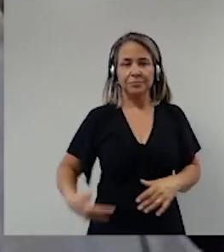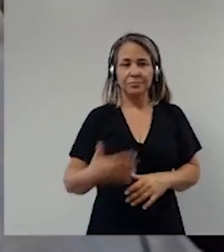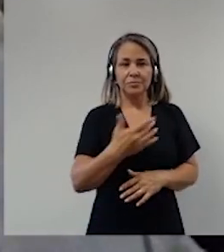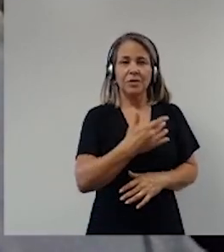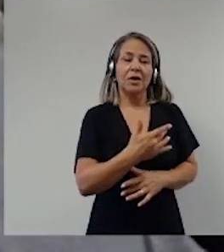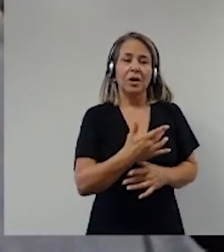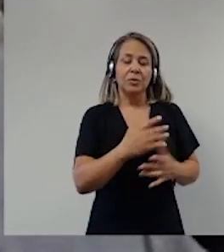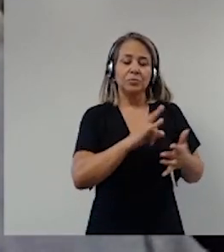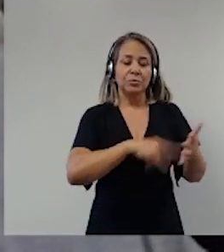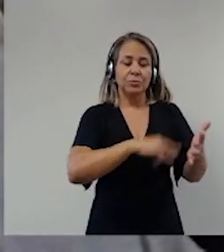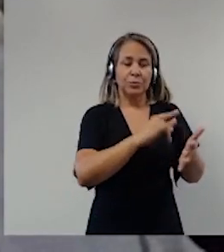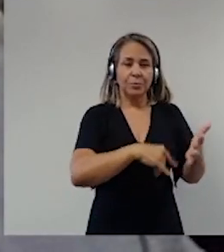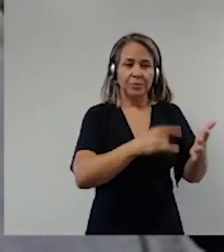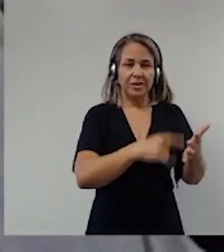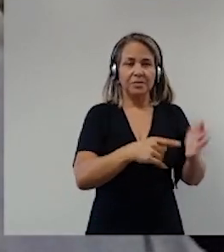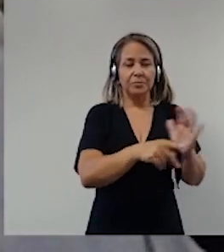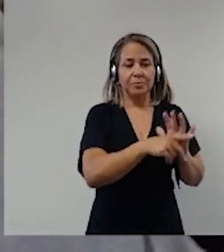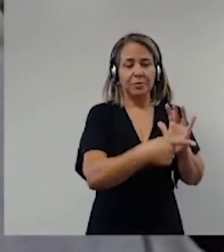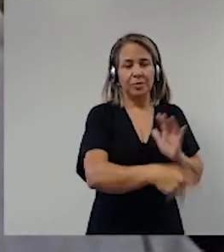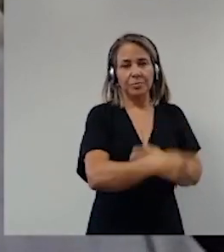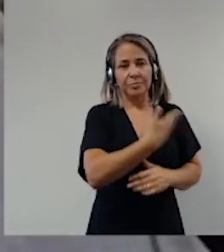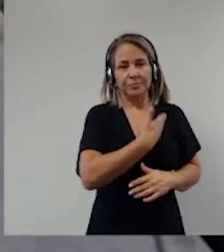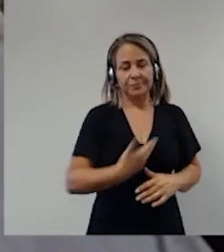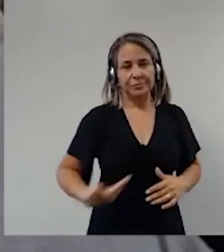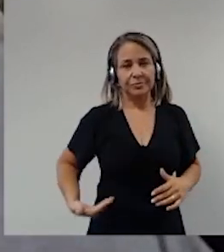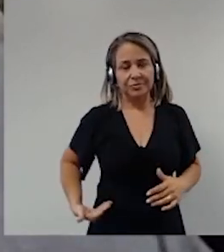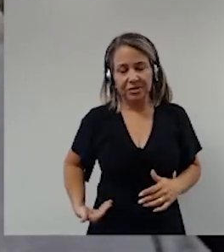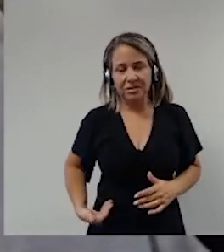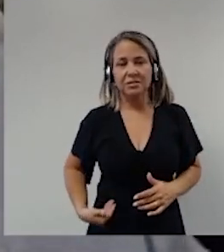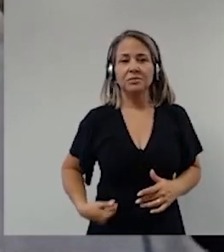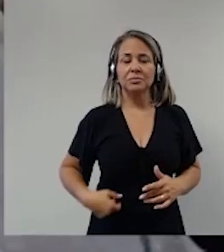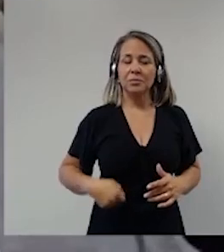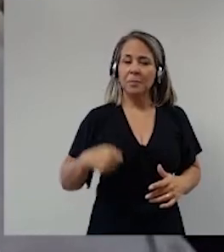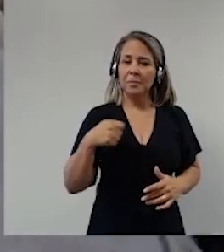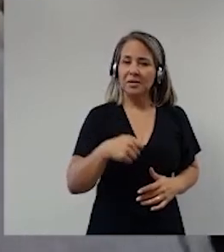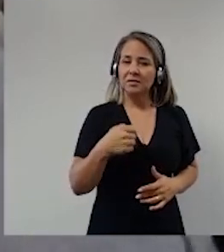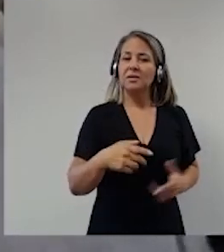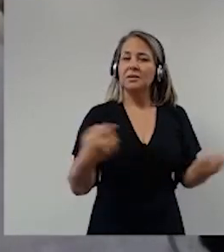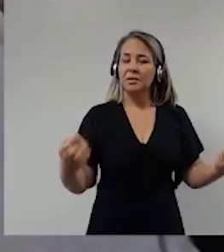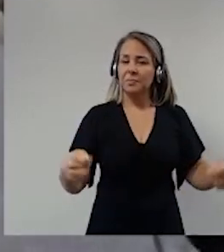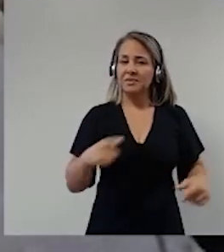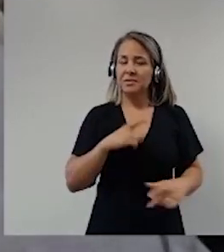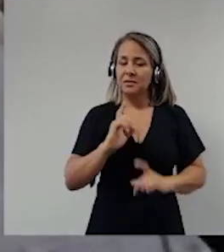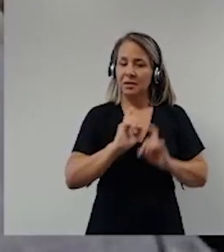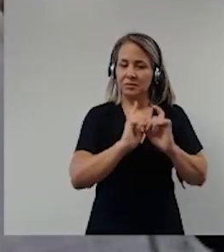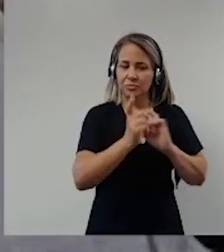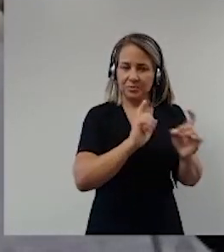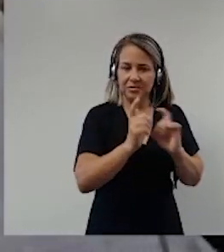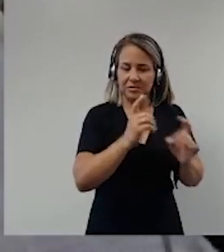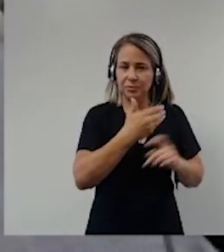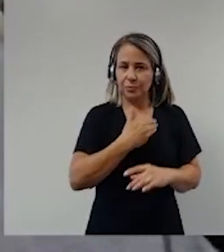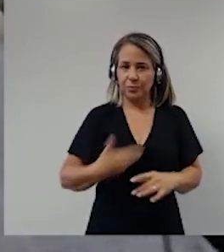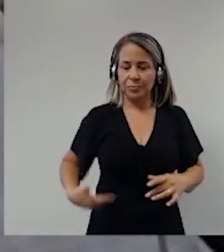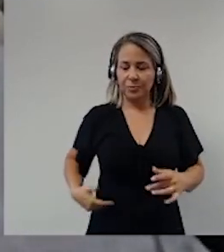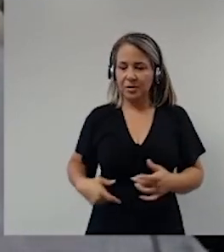de documentos governamentais, e aí estabelecendo que deve a administração pública